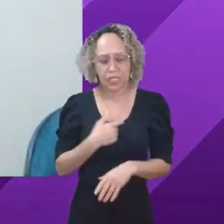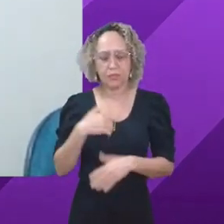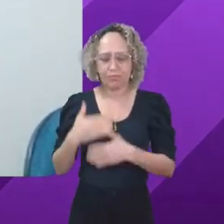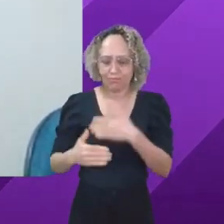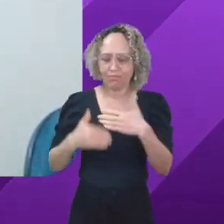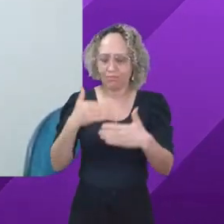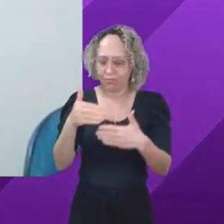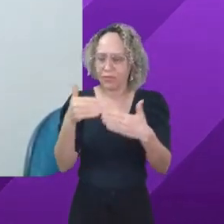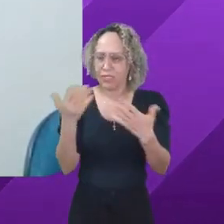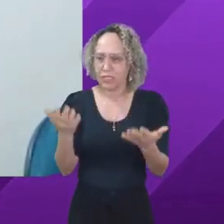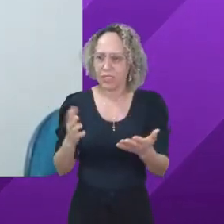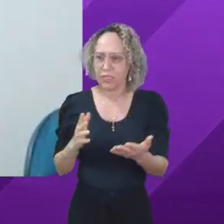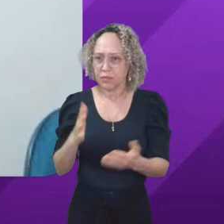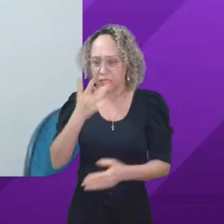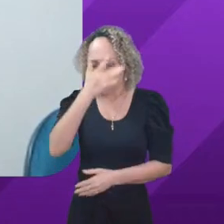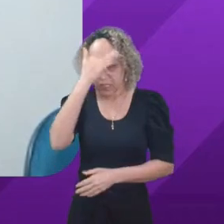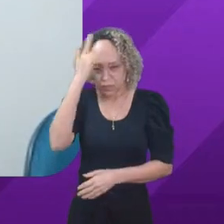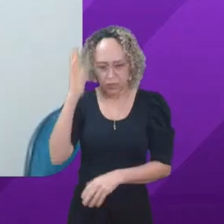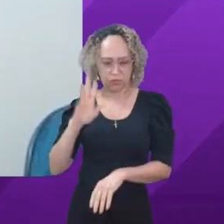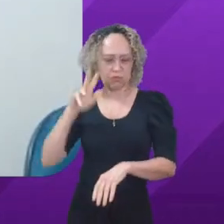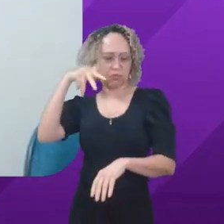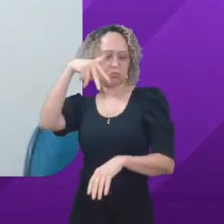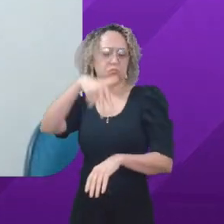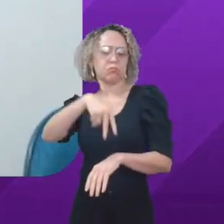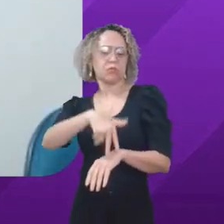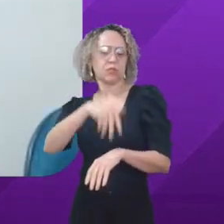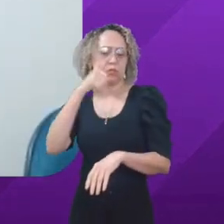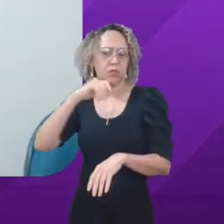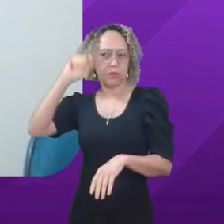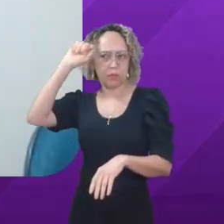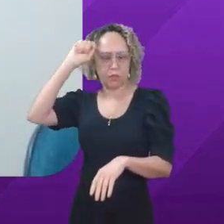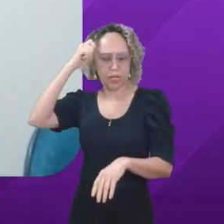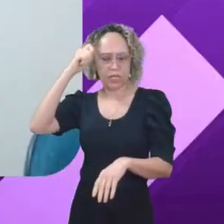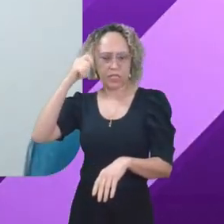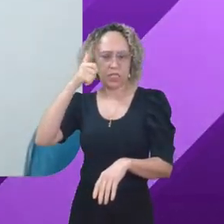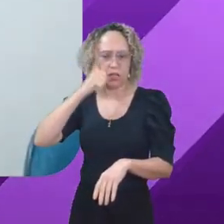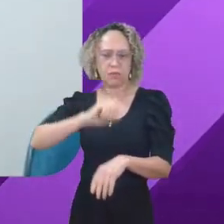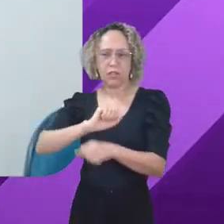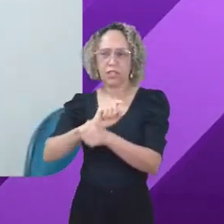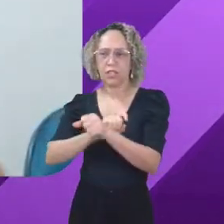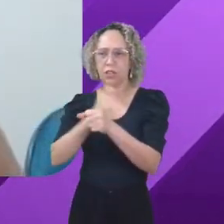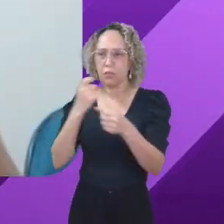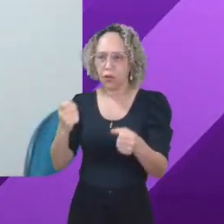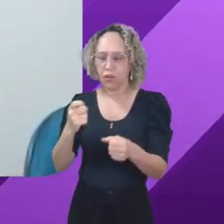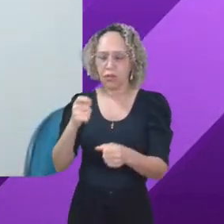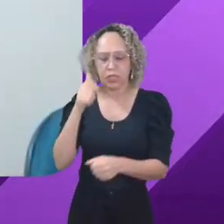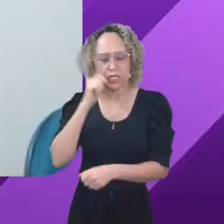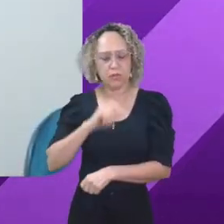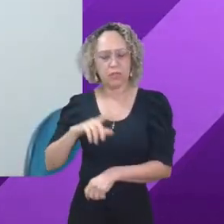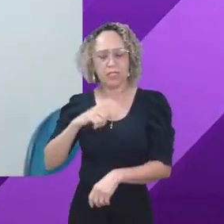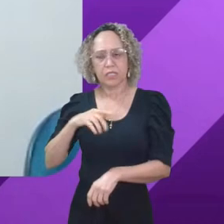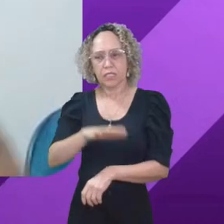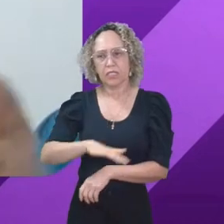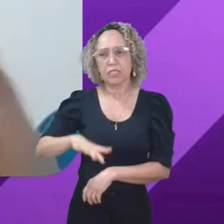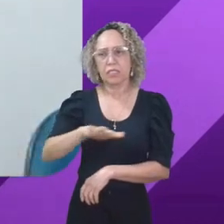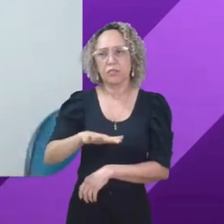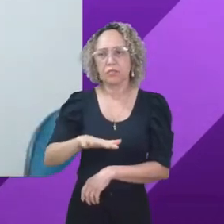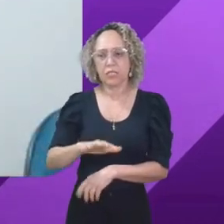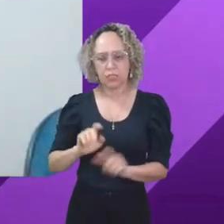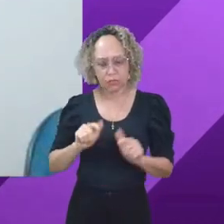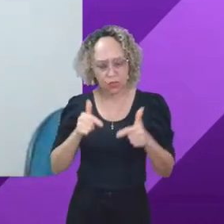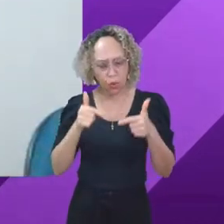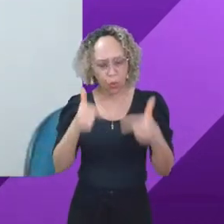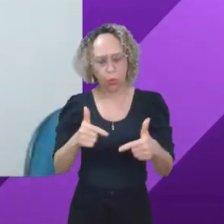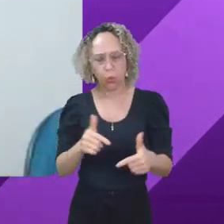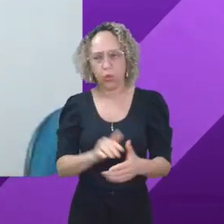essa voz, né, para essa voz potente que é da mulher preta, que é da mulher quilombola, para que ela tenha esse espaço de